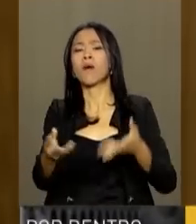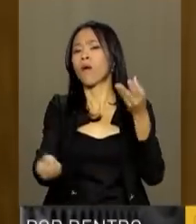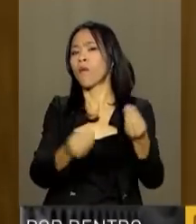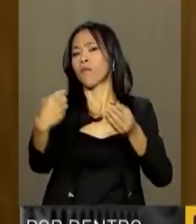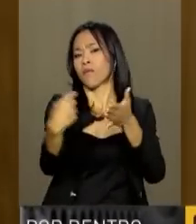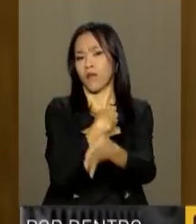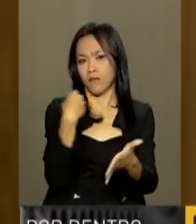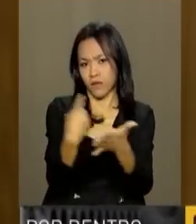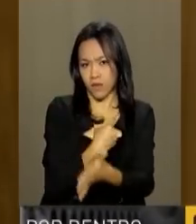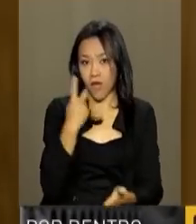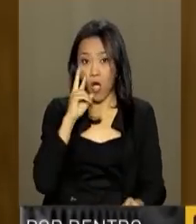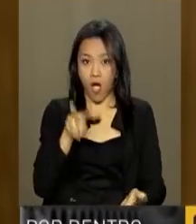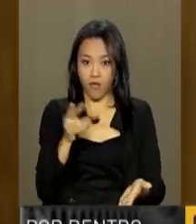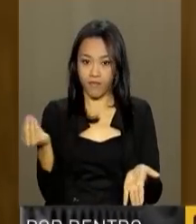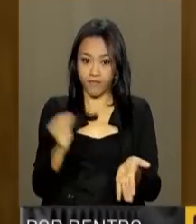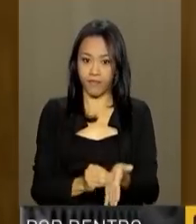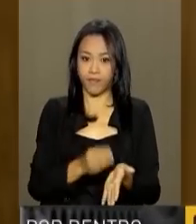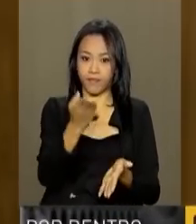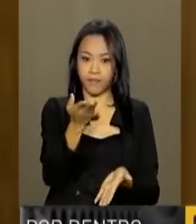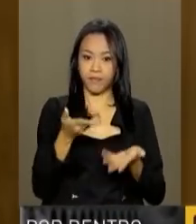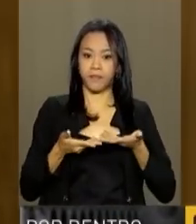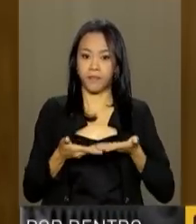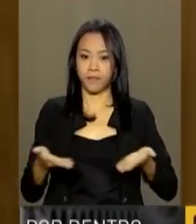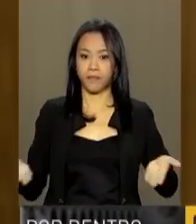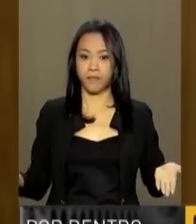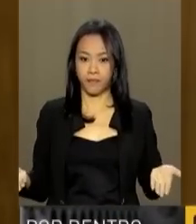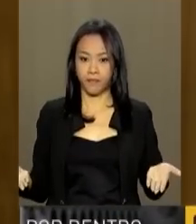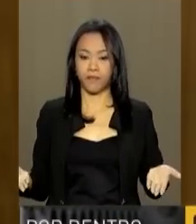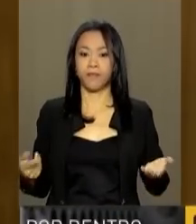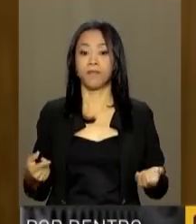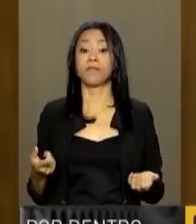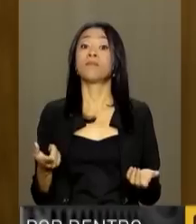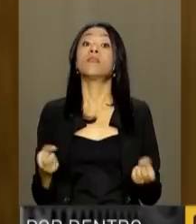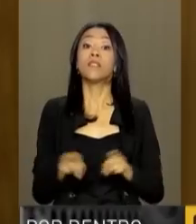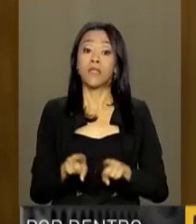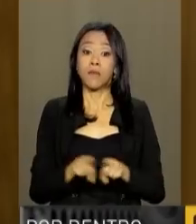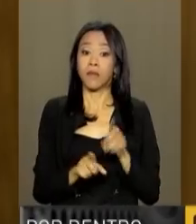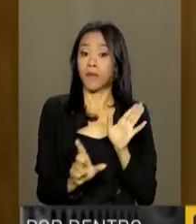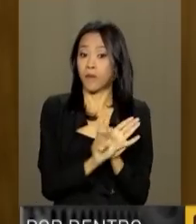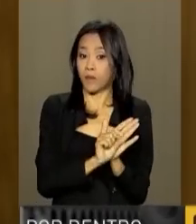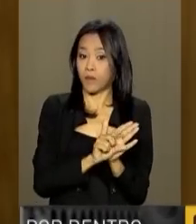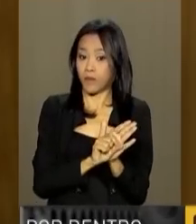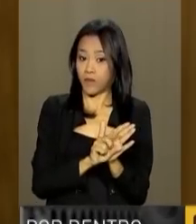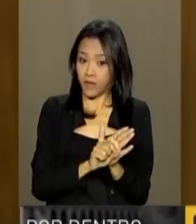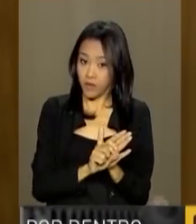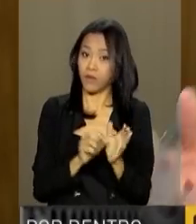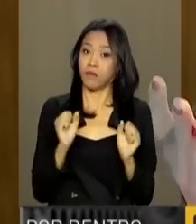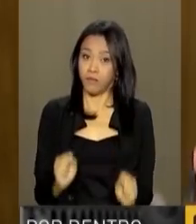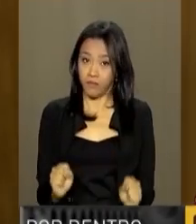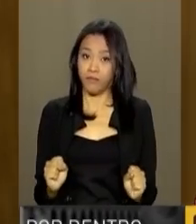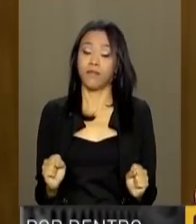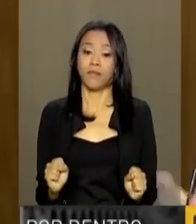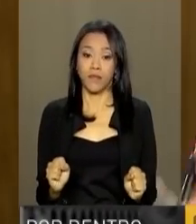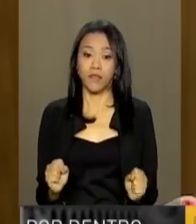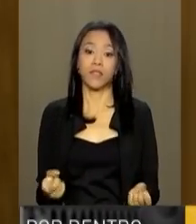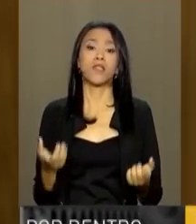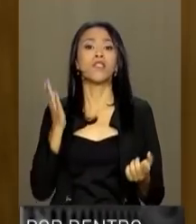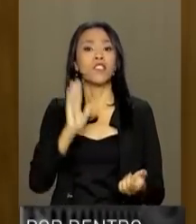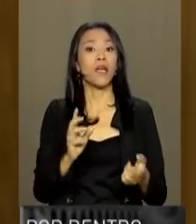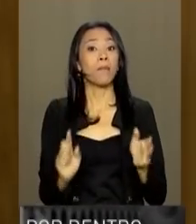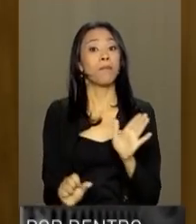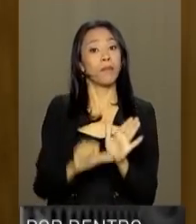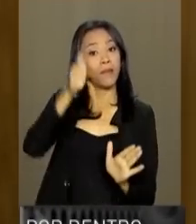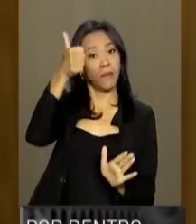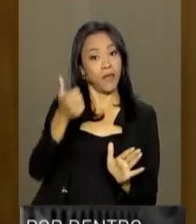perguntas anote aí facebook.com barra palácio do planalto ainda pelo twitter no arroba planalto e nós já temos a nossa primeira